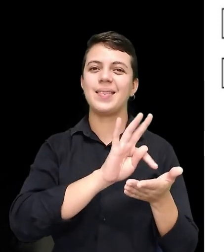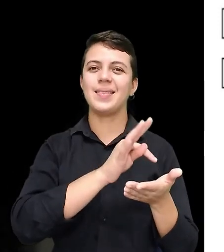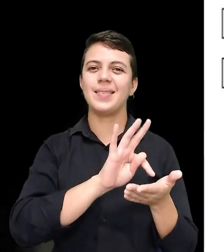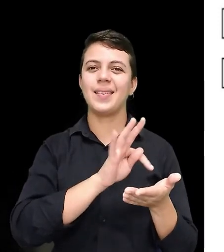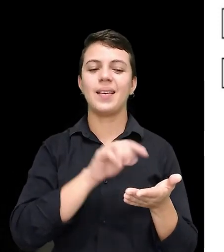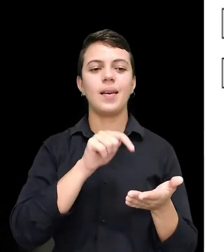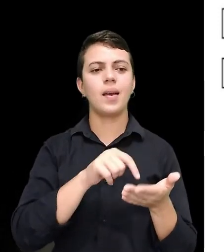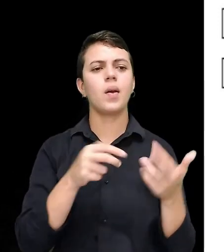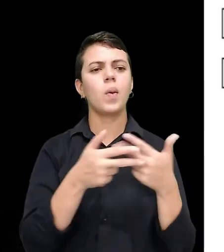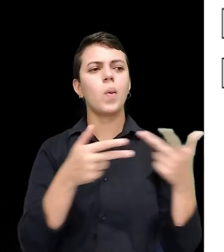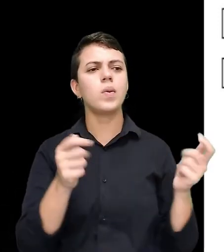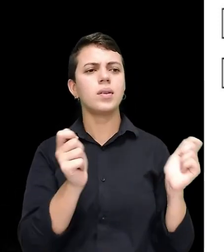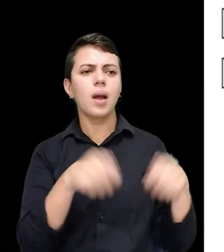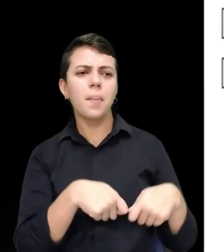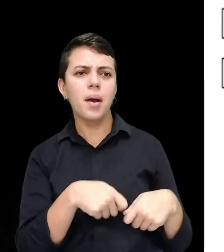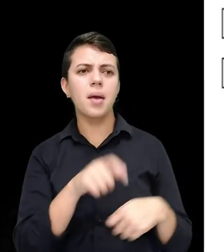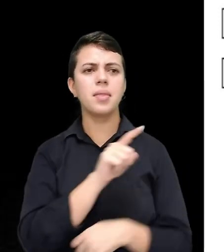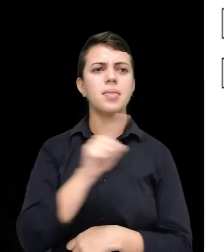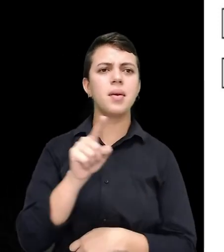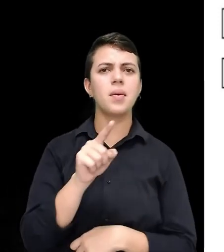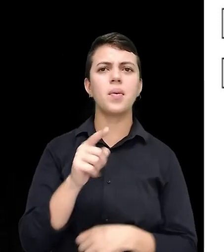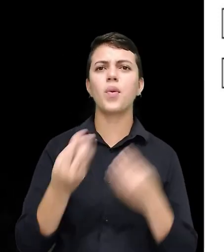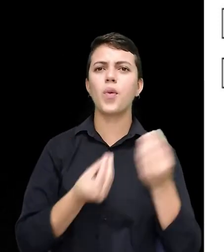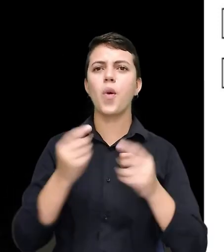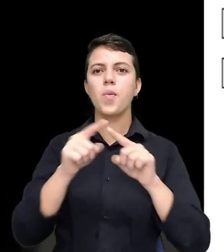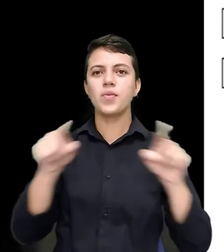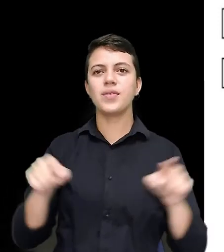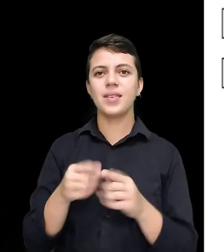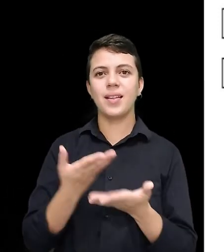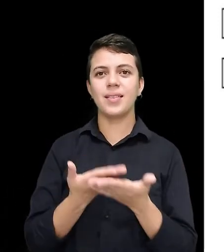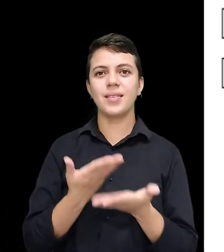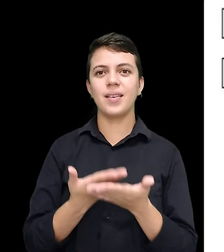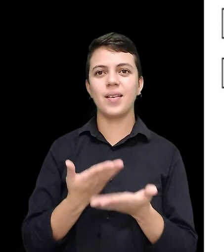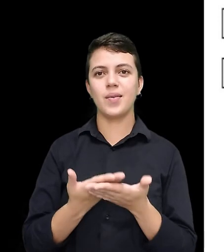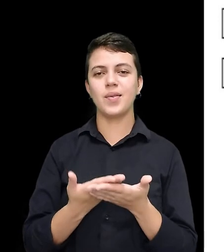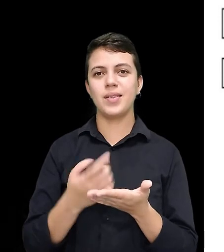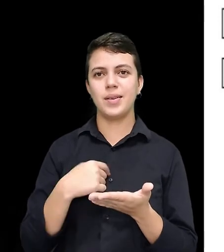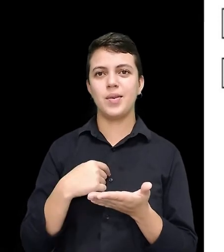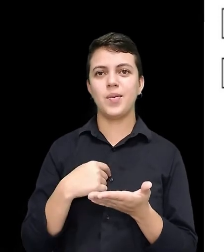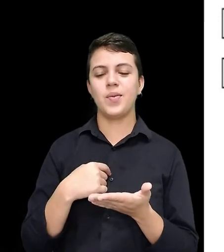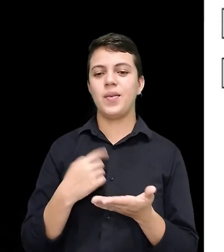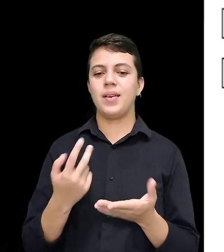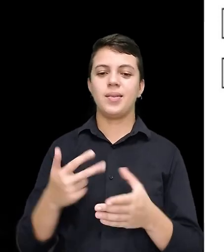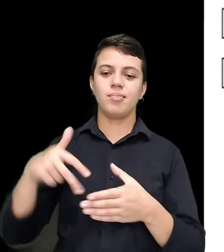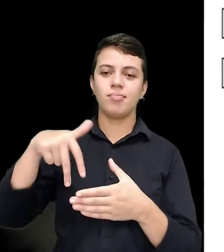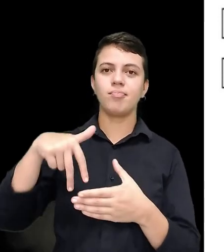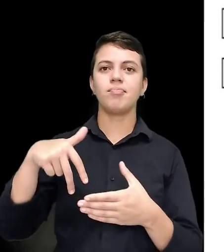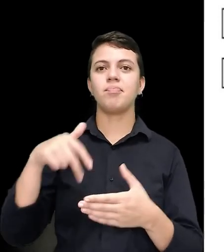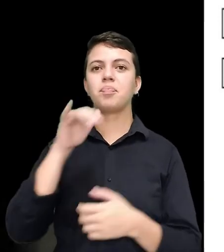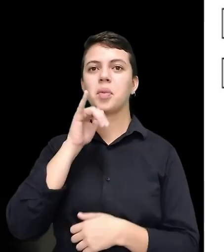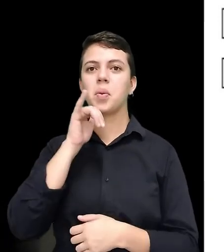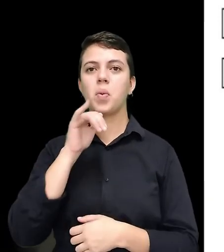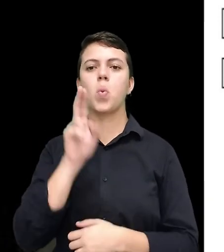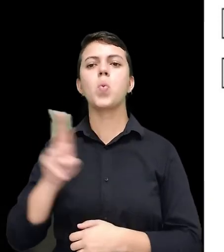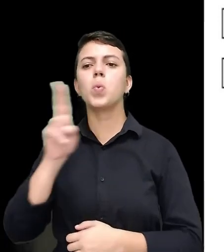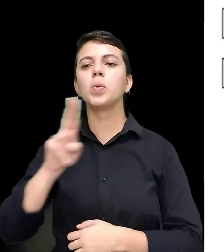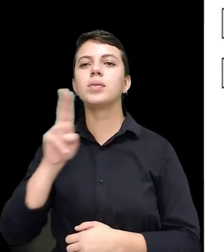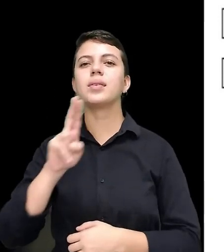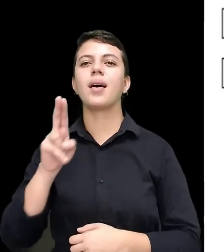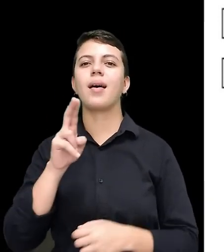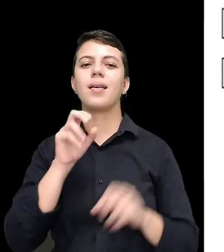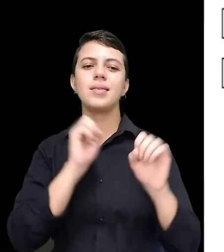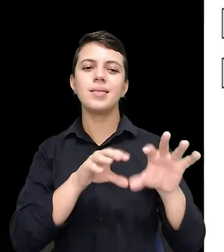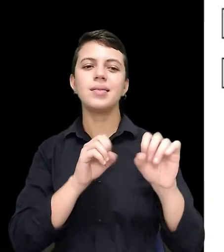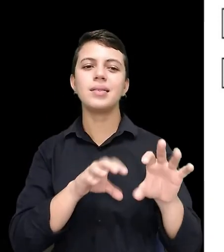que é possível fazer hoje. É necessário assumir aqui, enquanto professor, alguns elementos